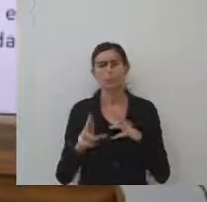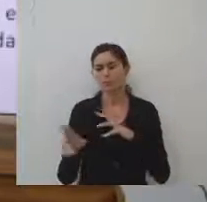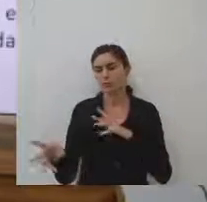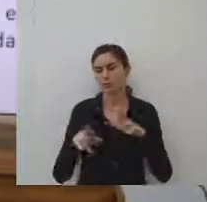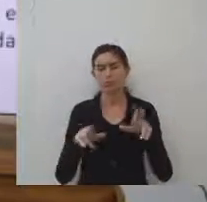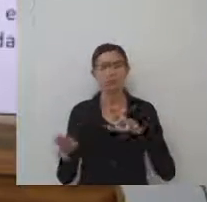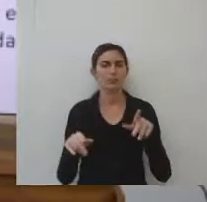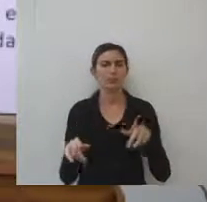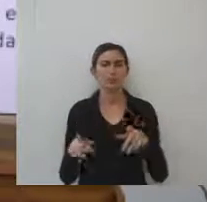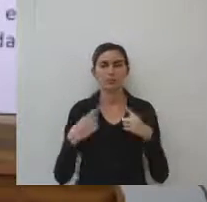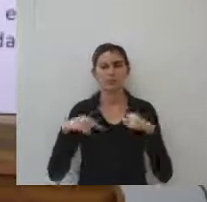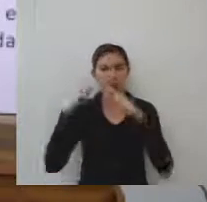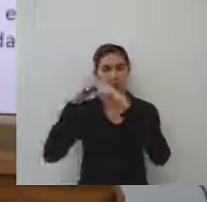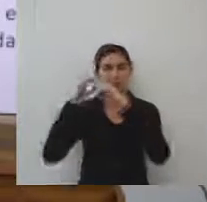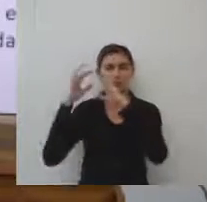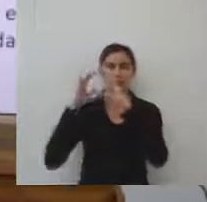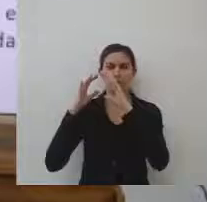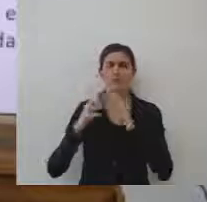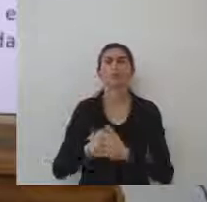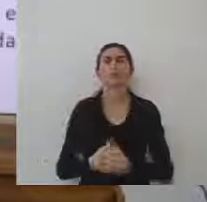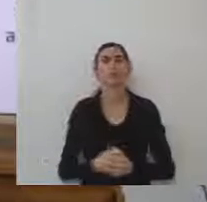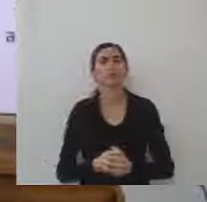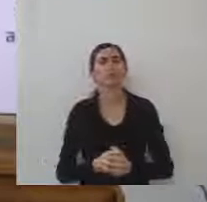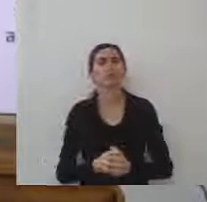várias vezes o meu cérebro.